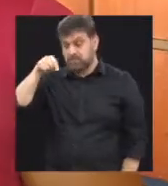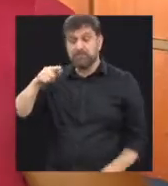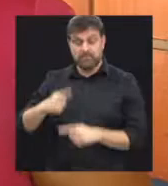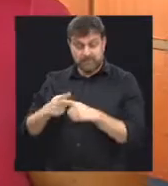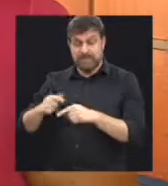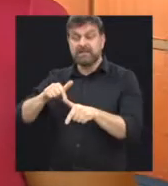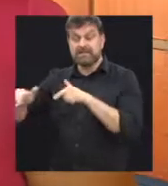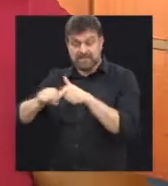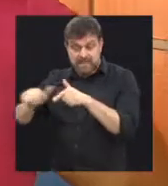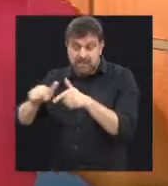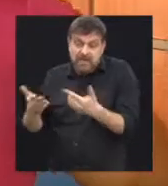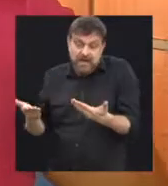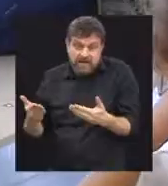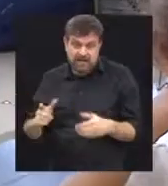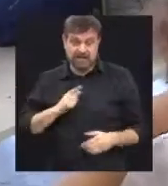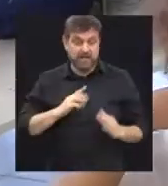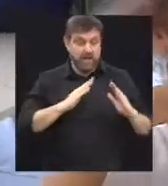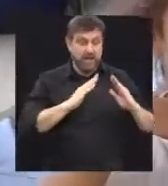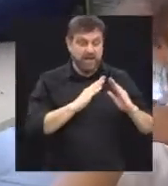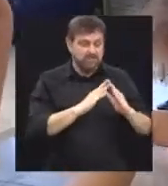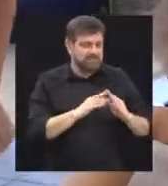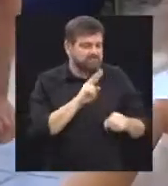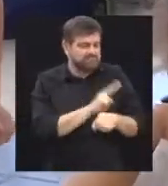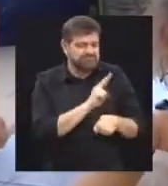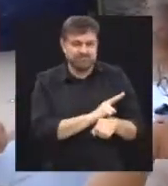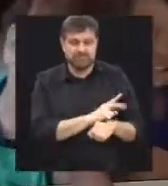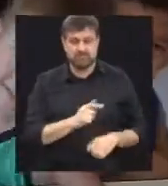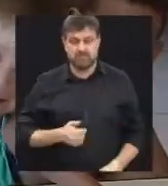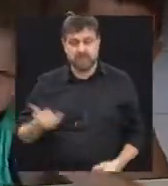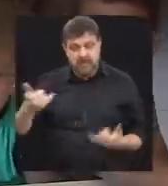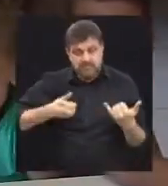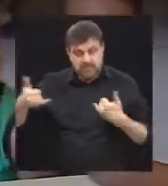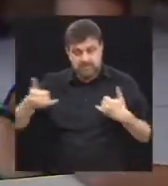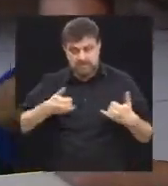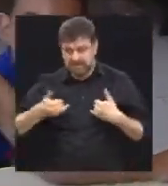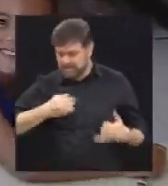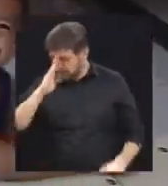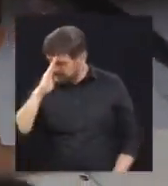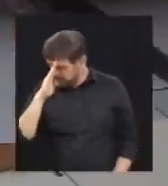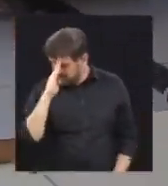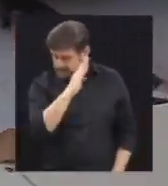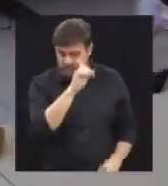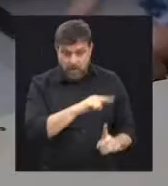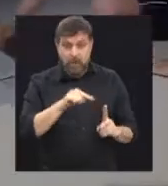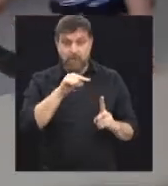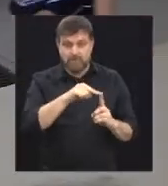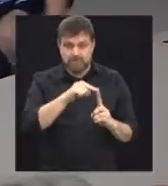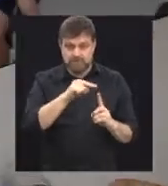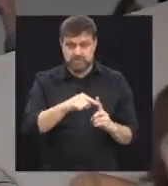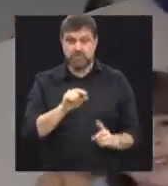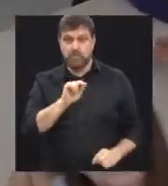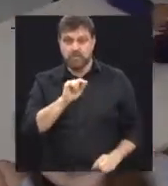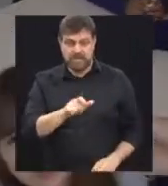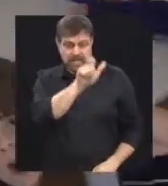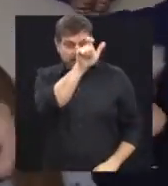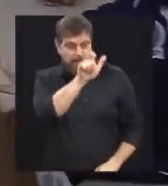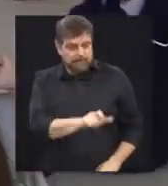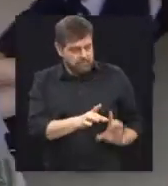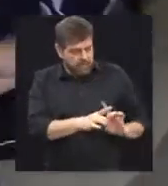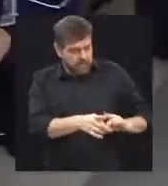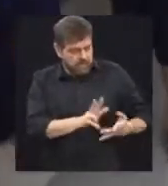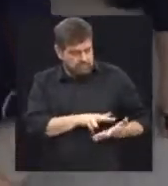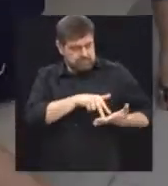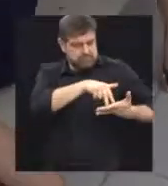não estão em casa, é fundamental. Ela nos contou que uma das prioridades da entidade é valorizar a autonomia